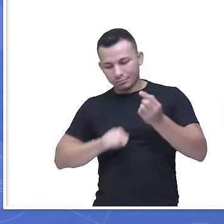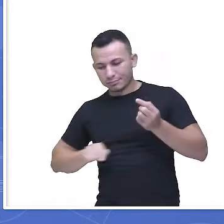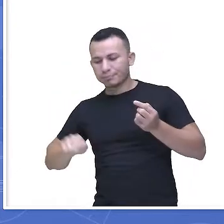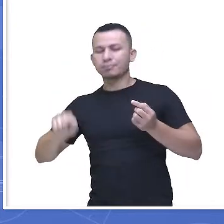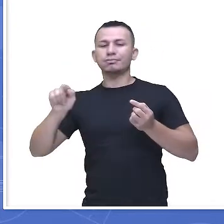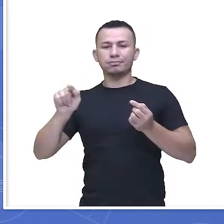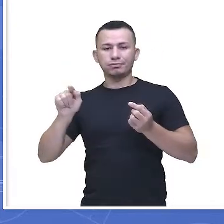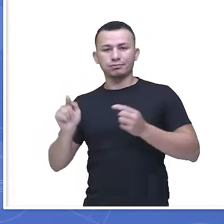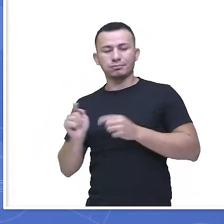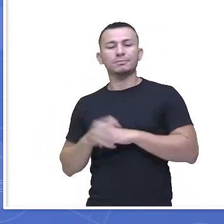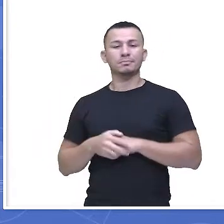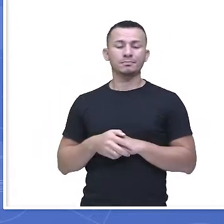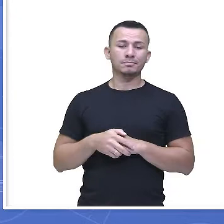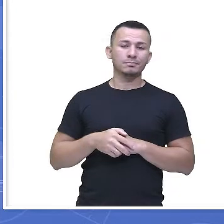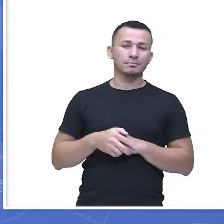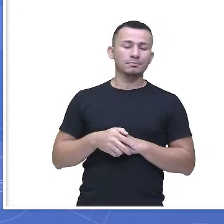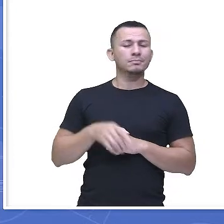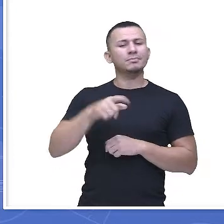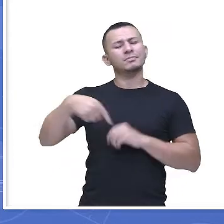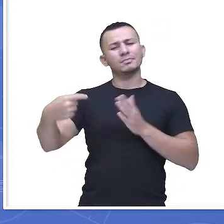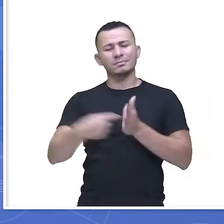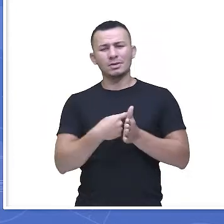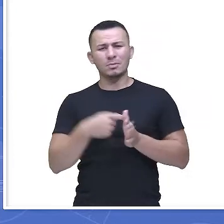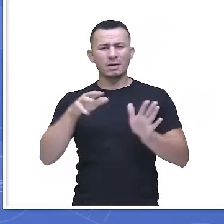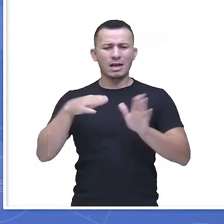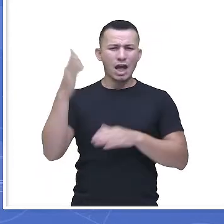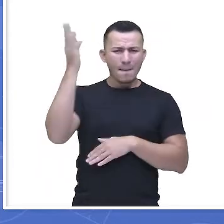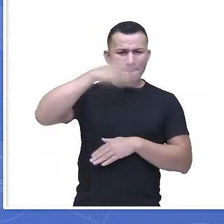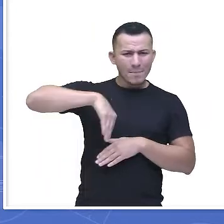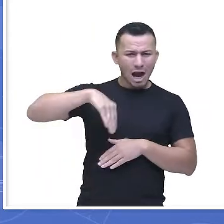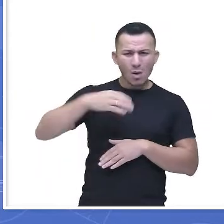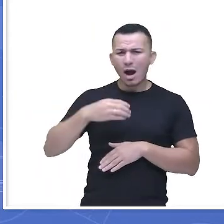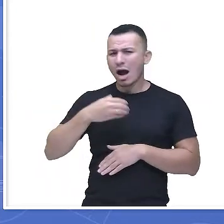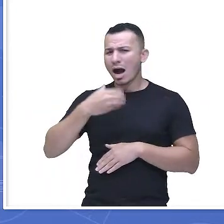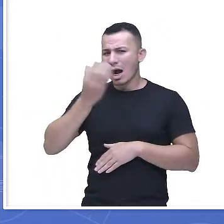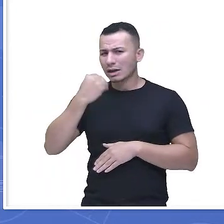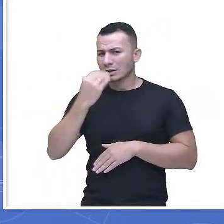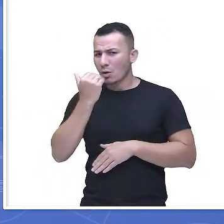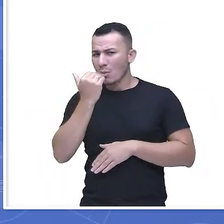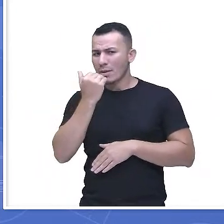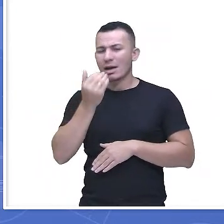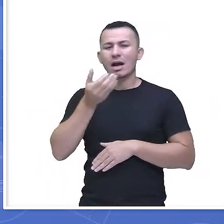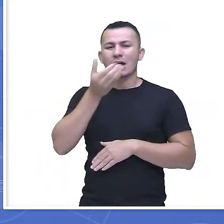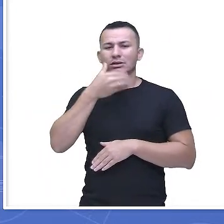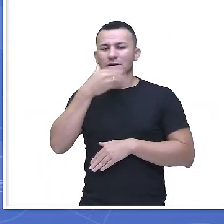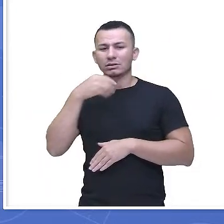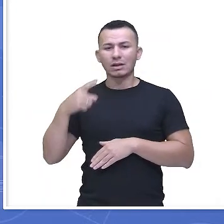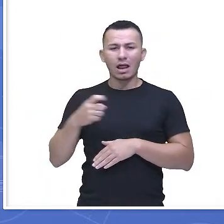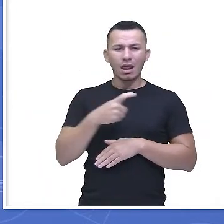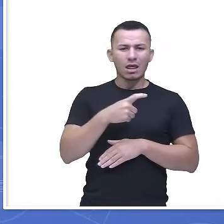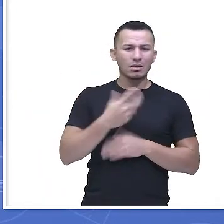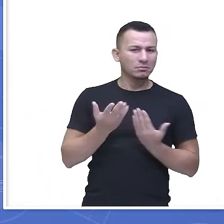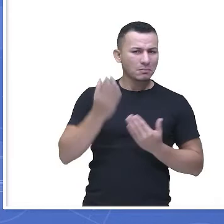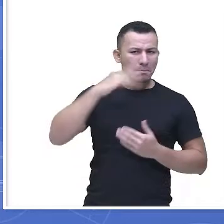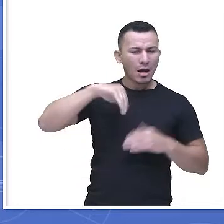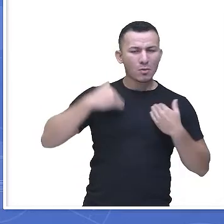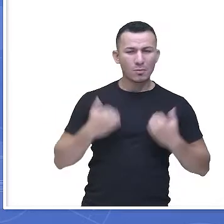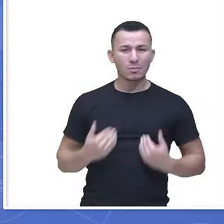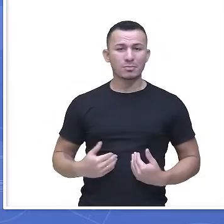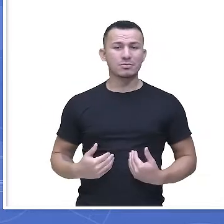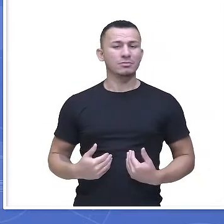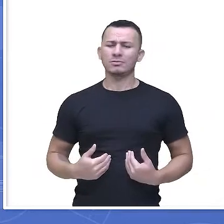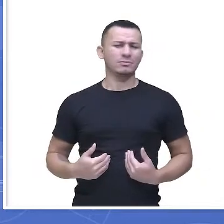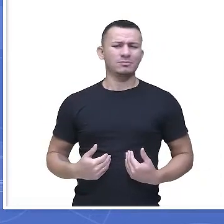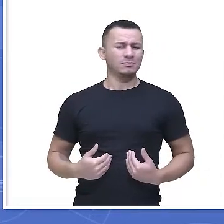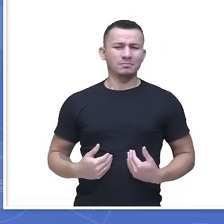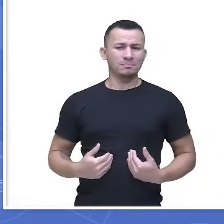ciclo. Aí vocês perguntam, professora, faz mal comer esse bichinho da goiaba? Gente, não faz mal, tá? Não